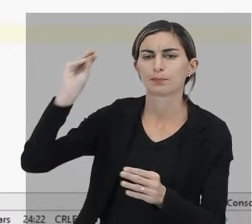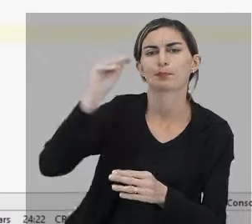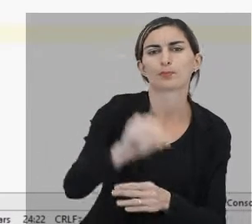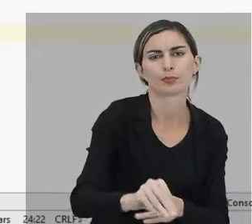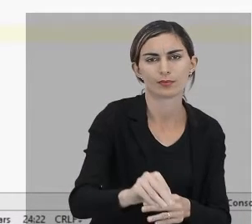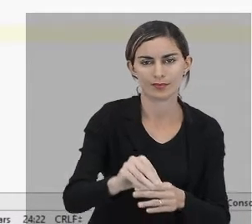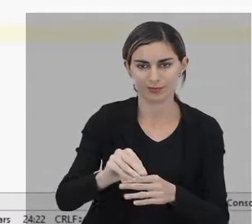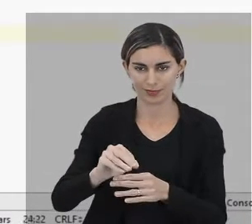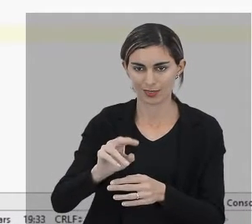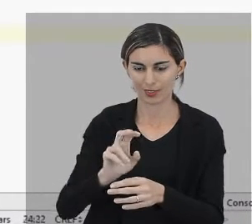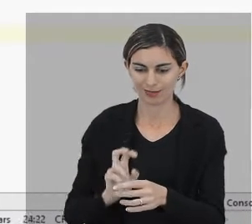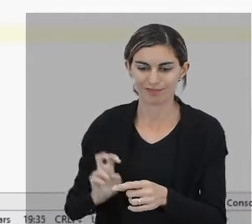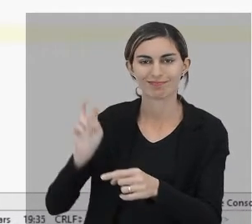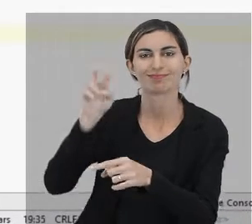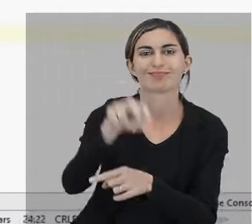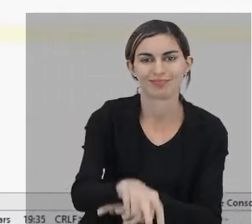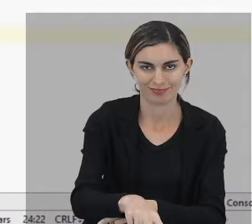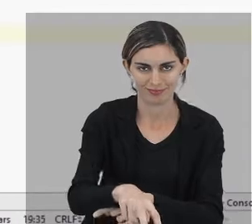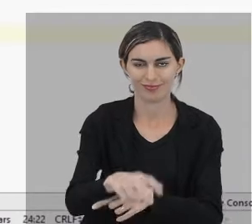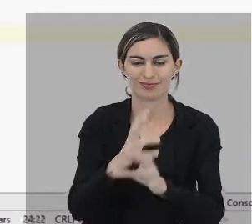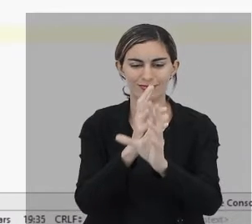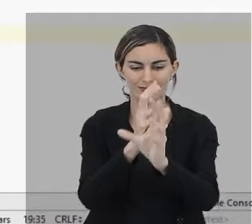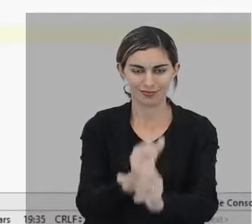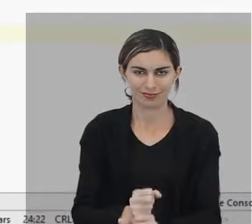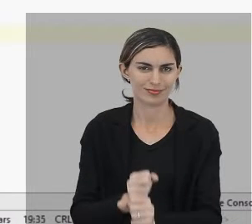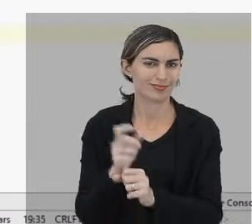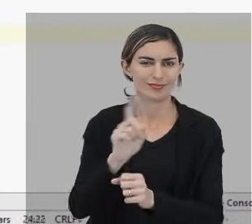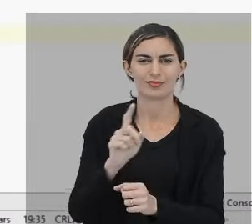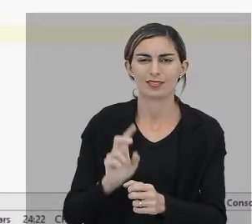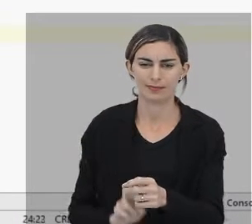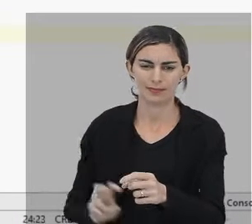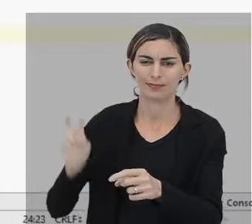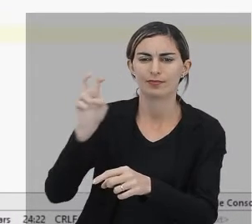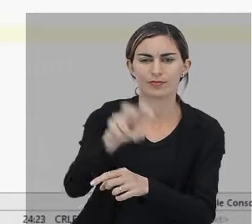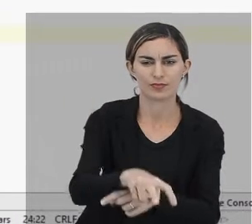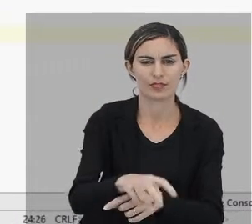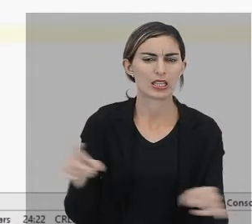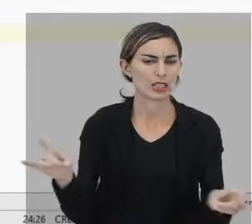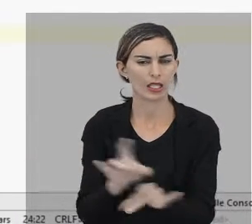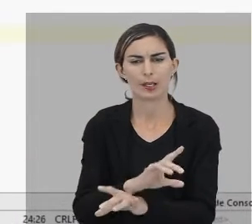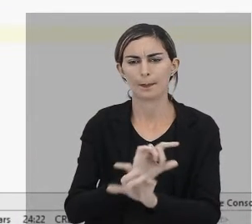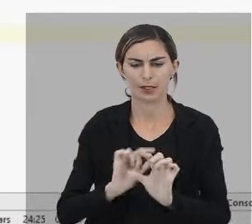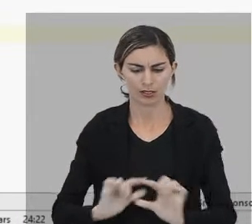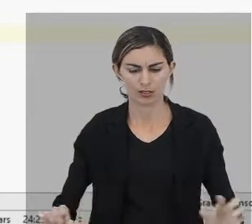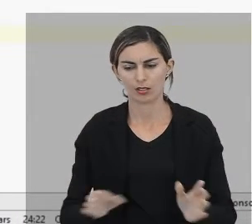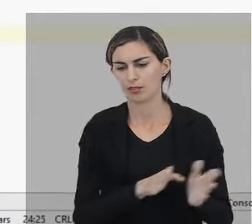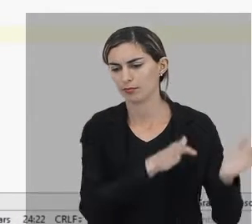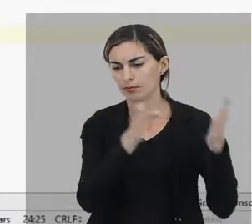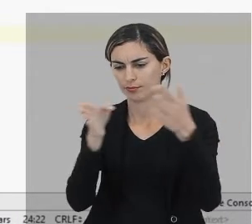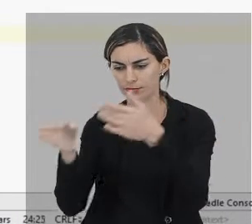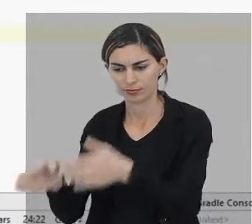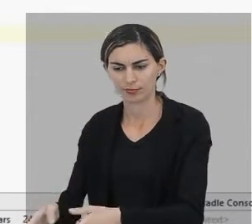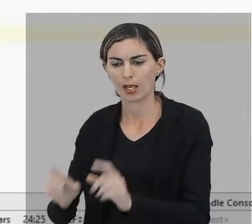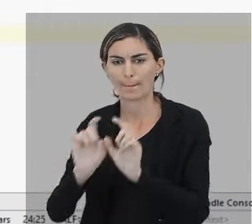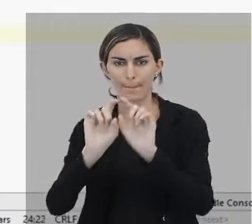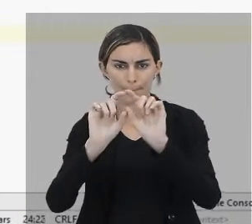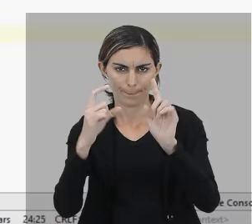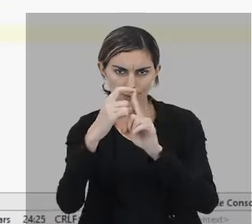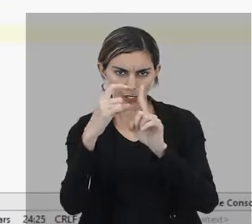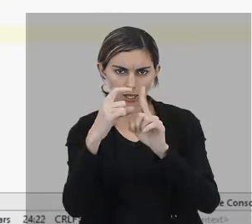pula, ele avança o contador, ele não executa o resto. Ele desvia dessa